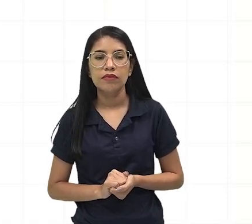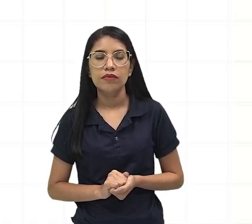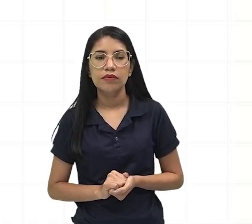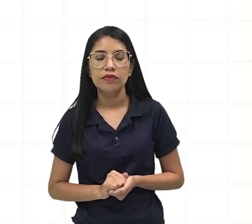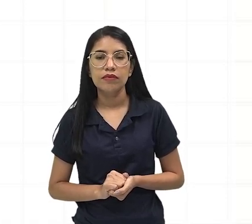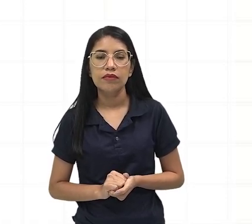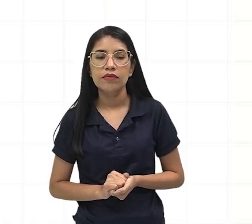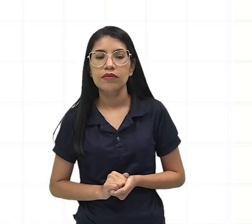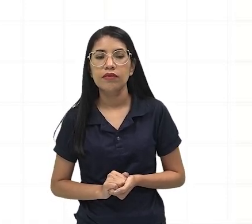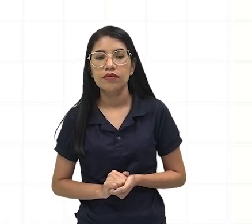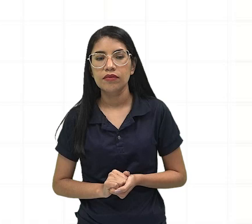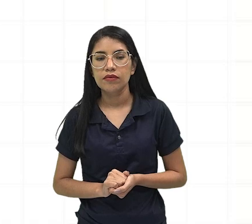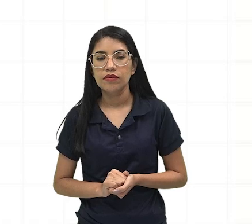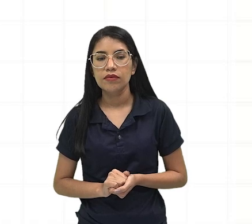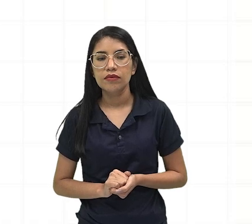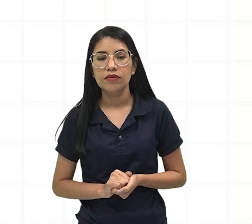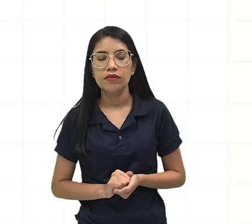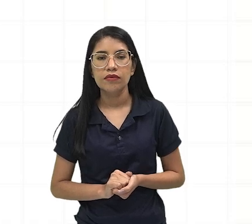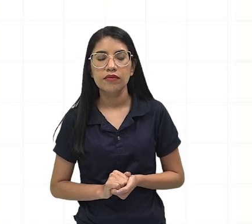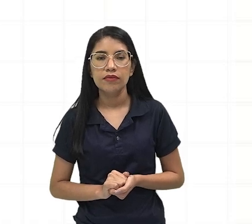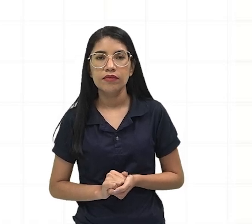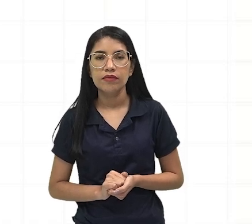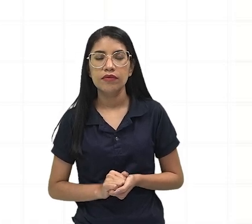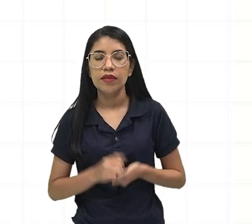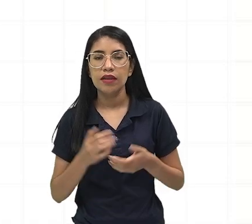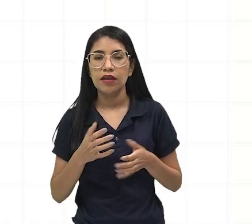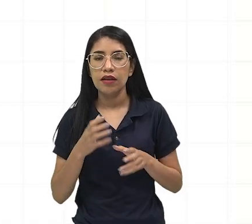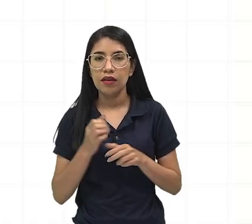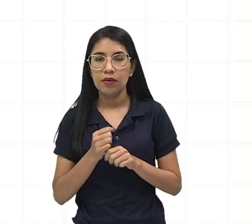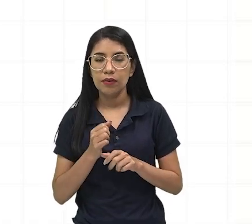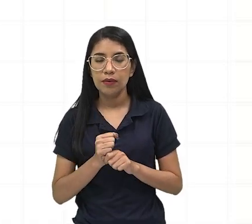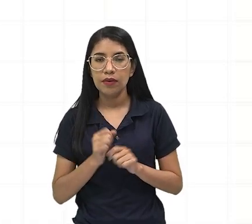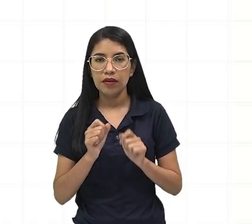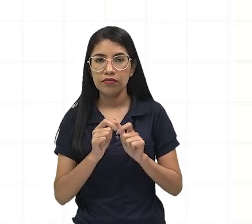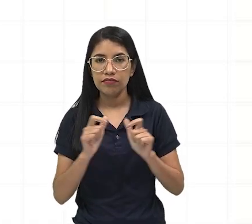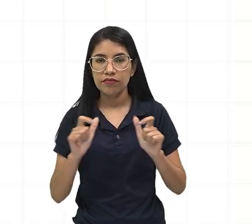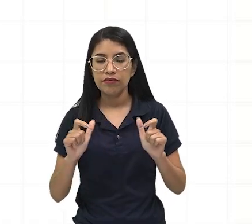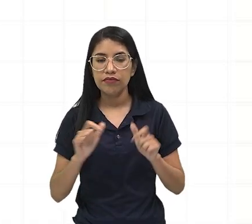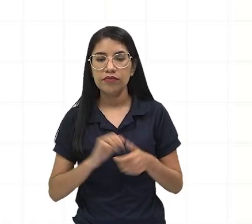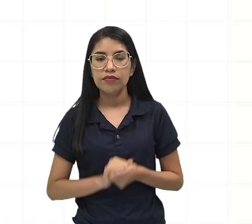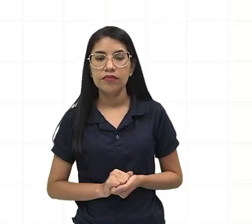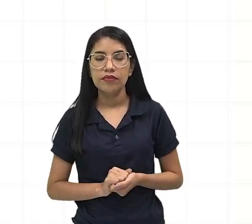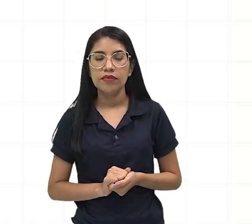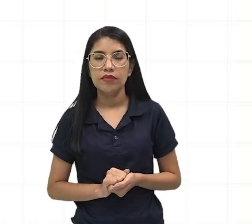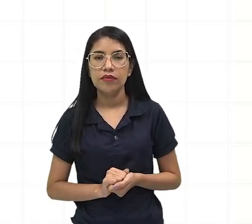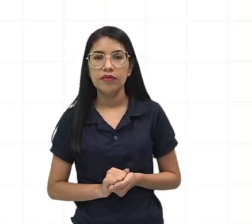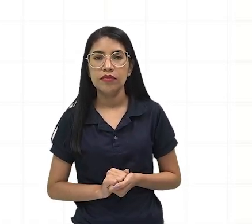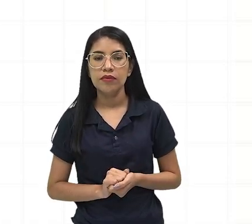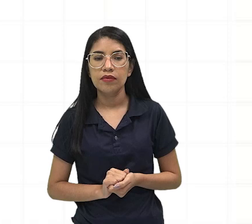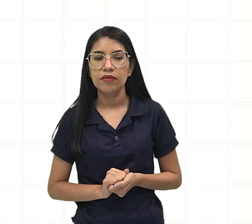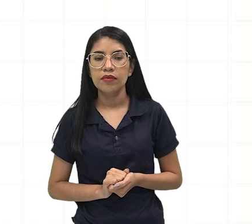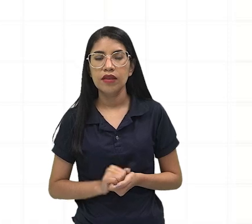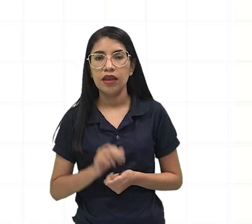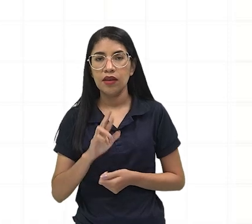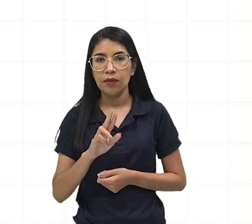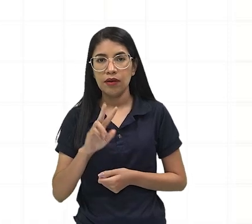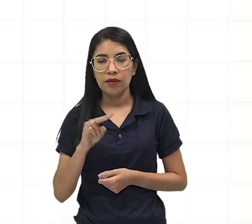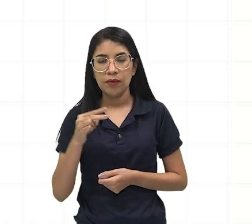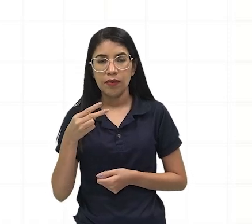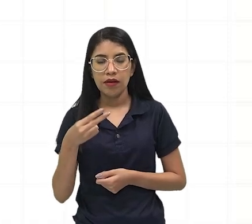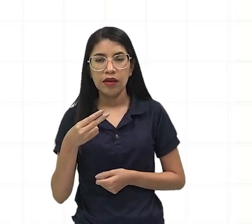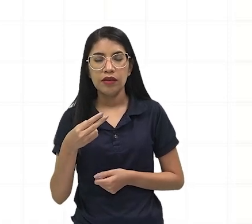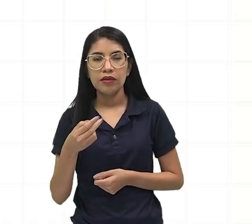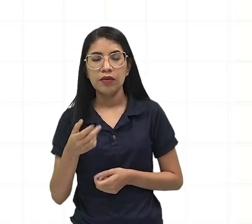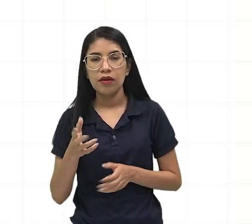Agora, equação Nós só temos uma letrinha na equação.